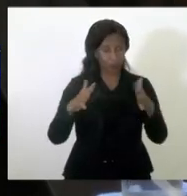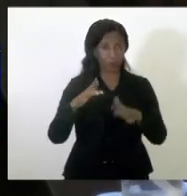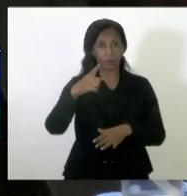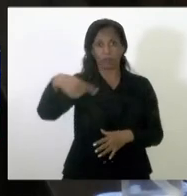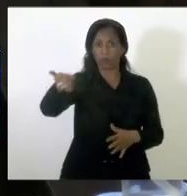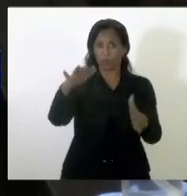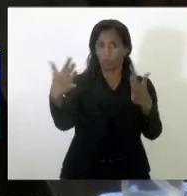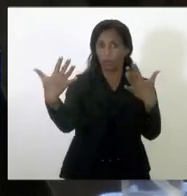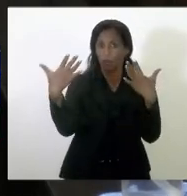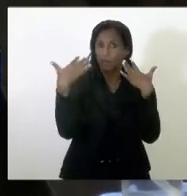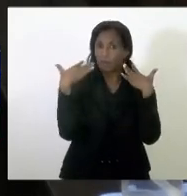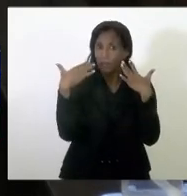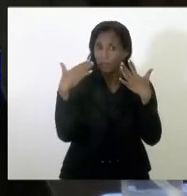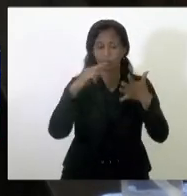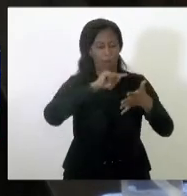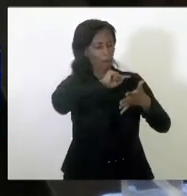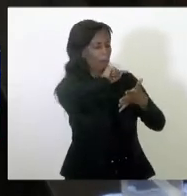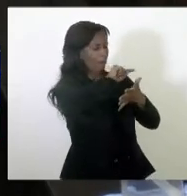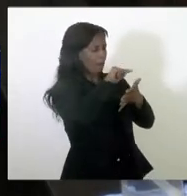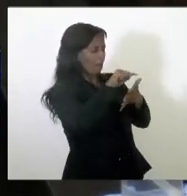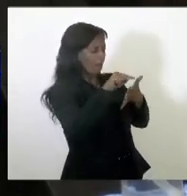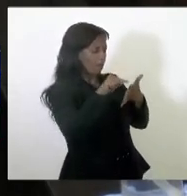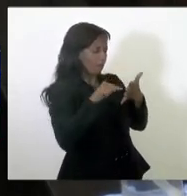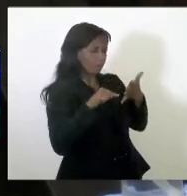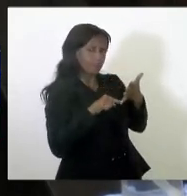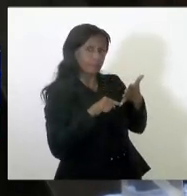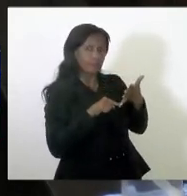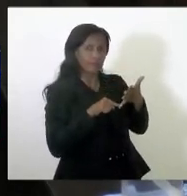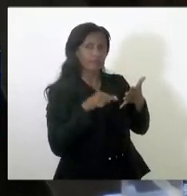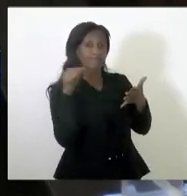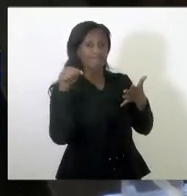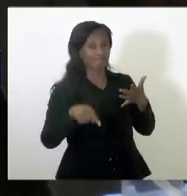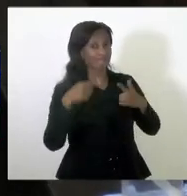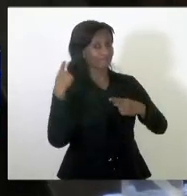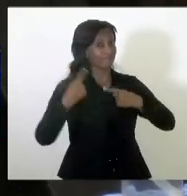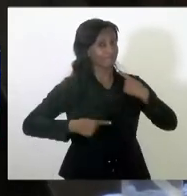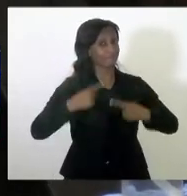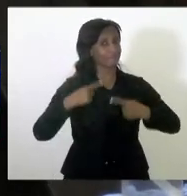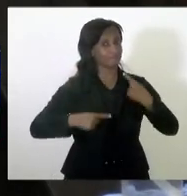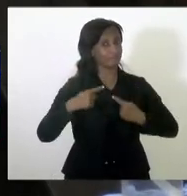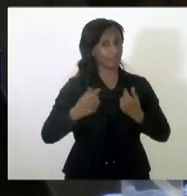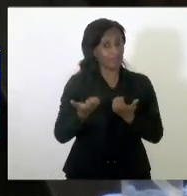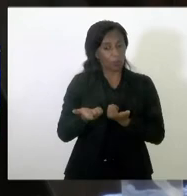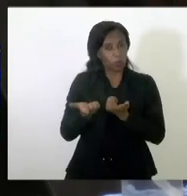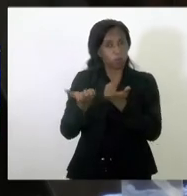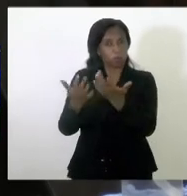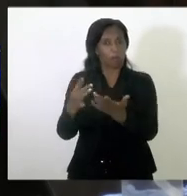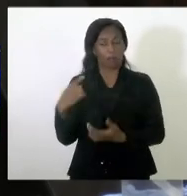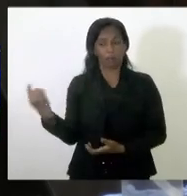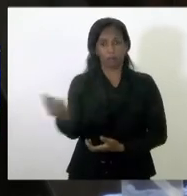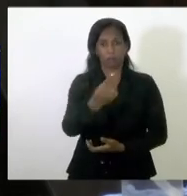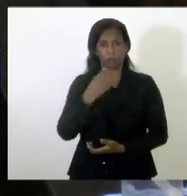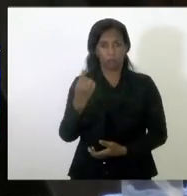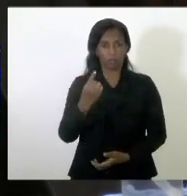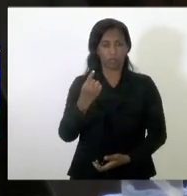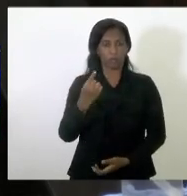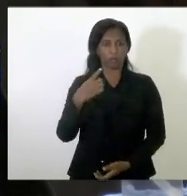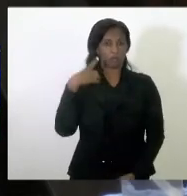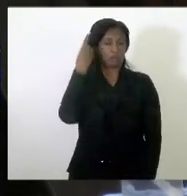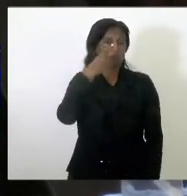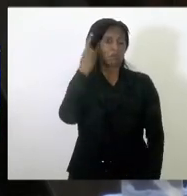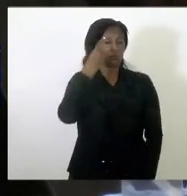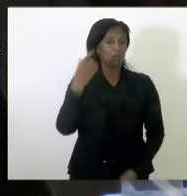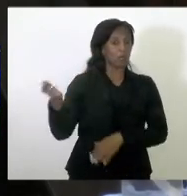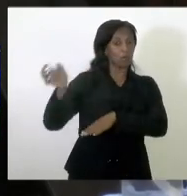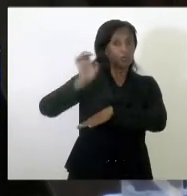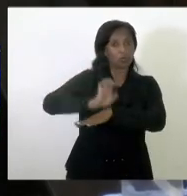chamo a atenção para vários elementos acerca desse debate que vem sendo oferecidos a nós, parlamentares, e ao